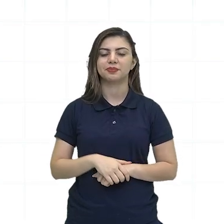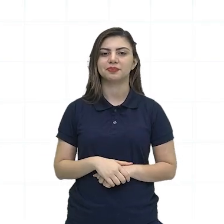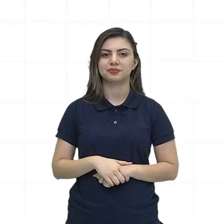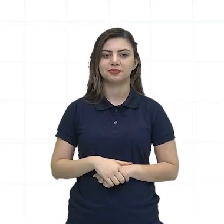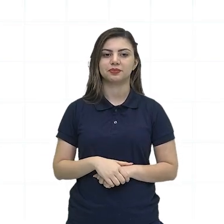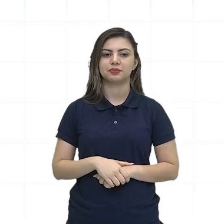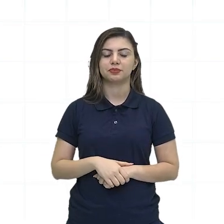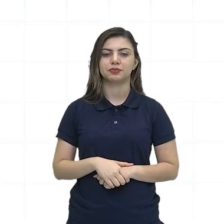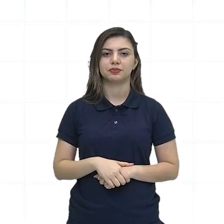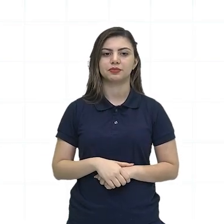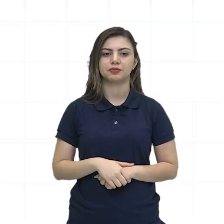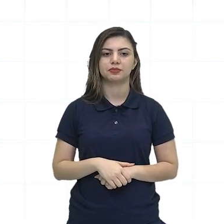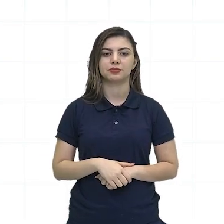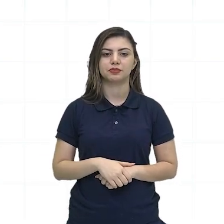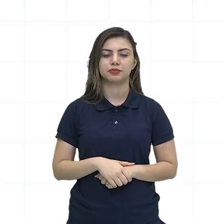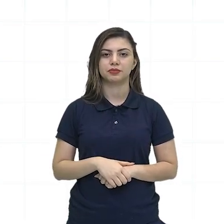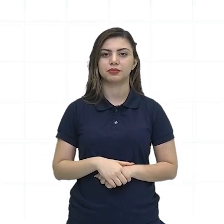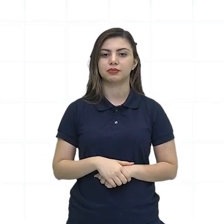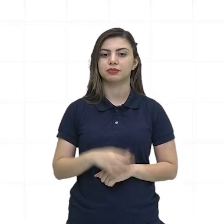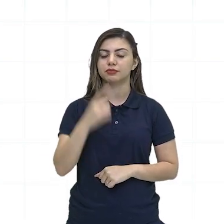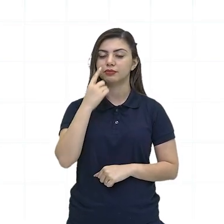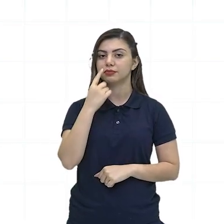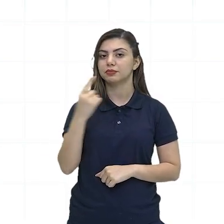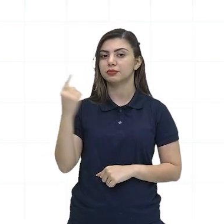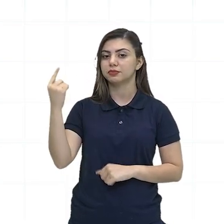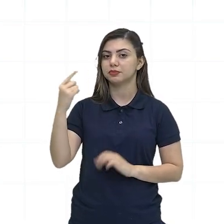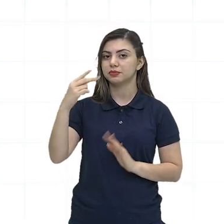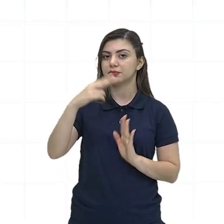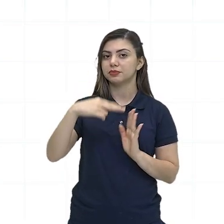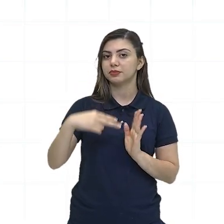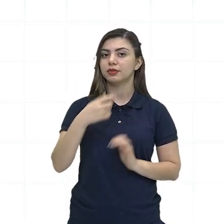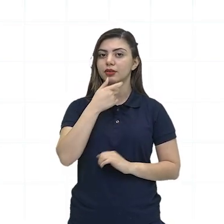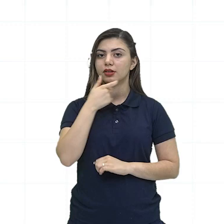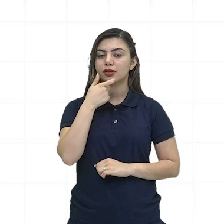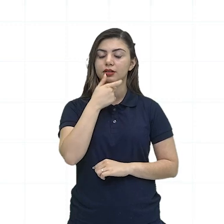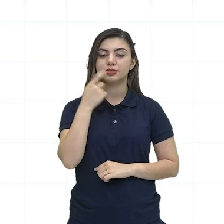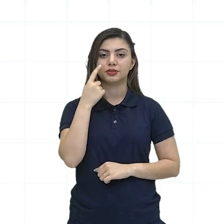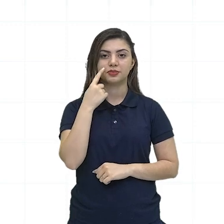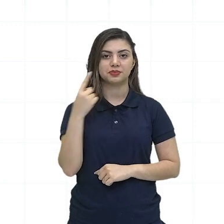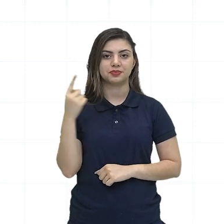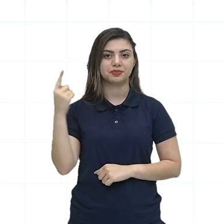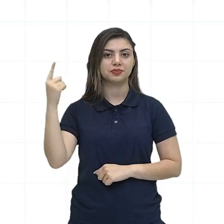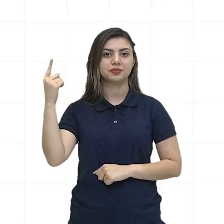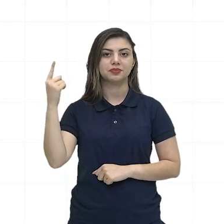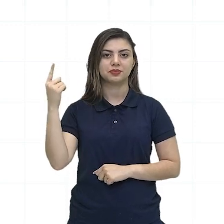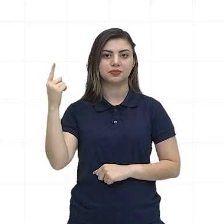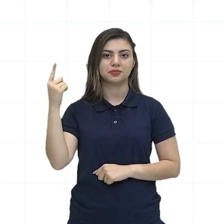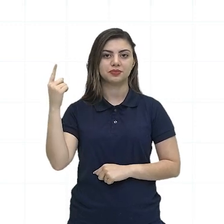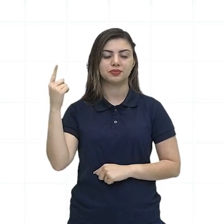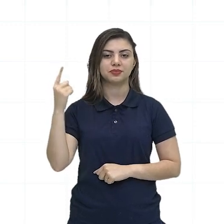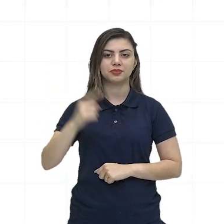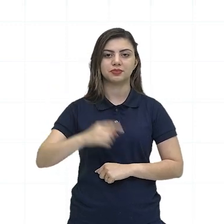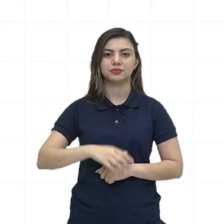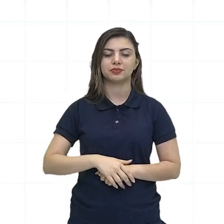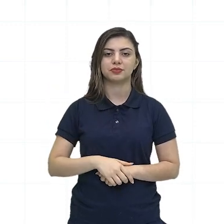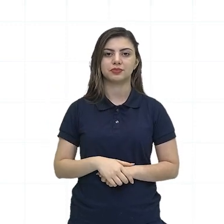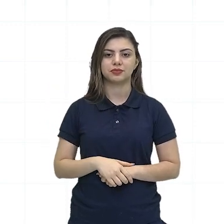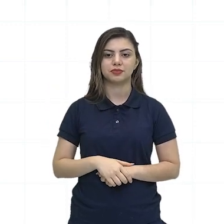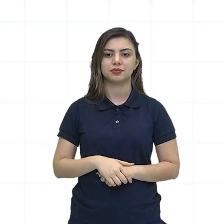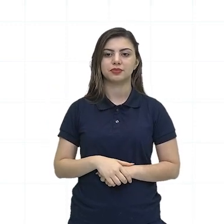usados. Adverbs are a part of speech that modify or